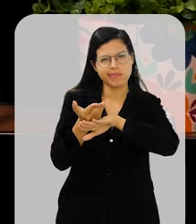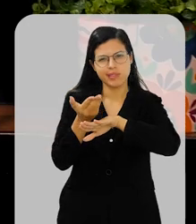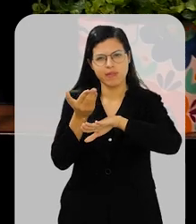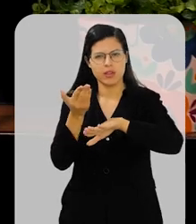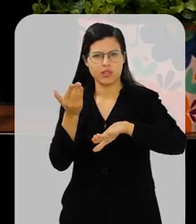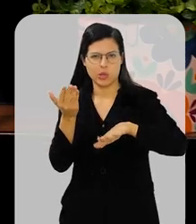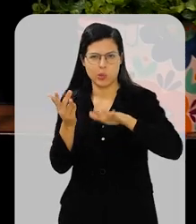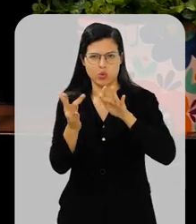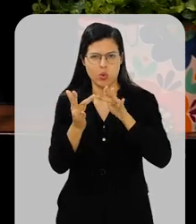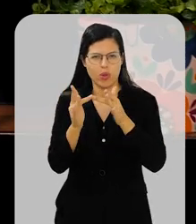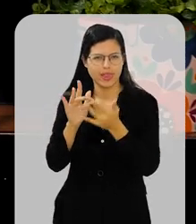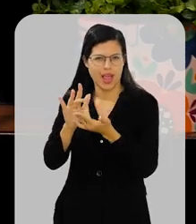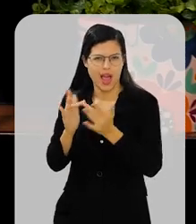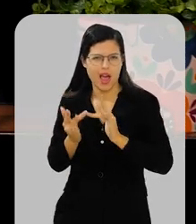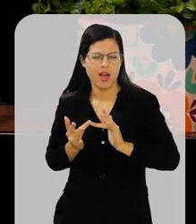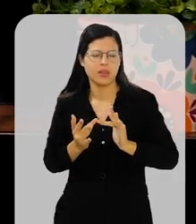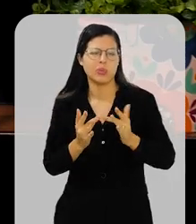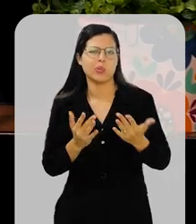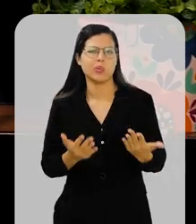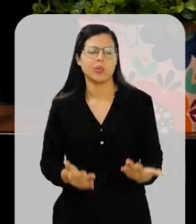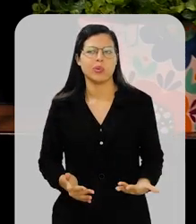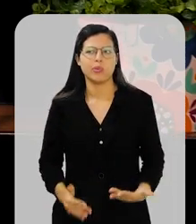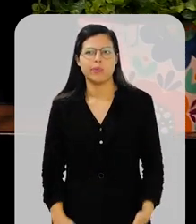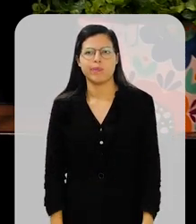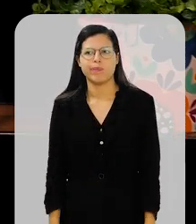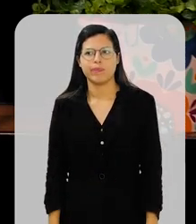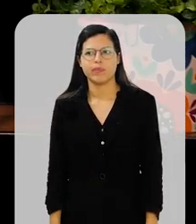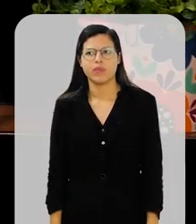das pessoas, ele vai ficando